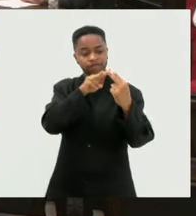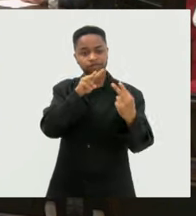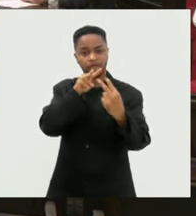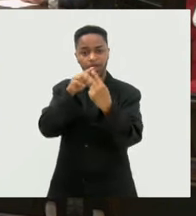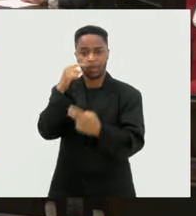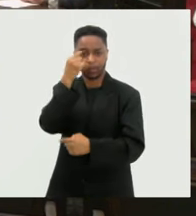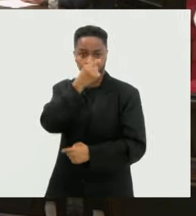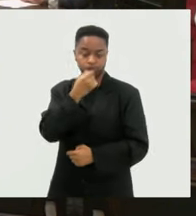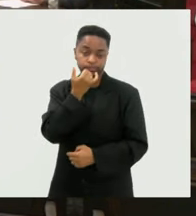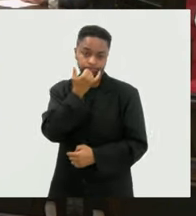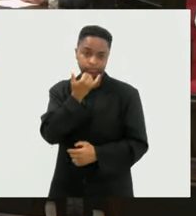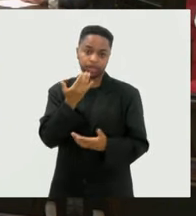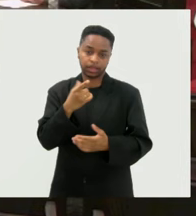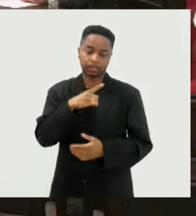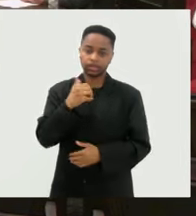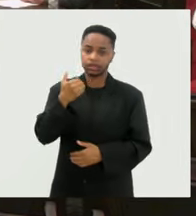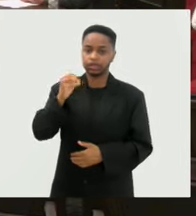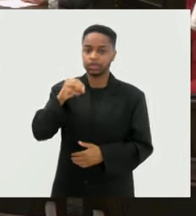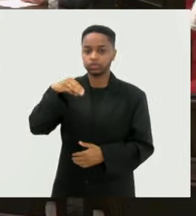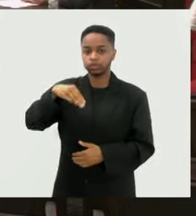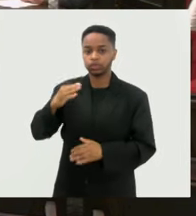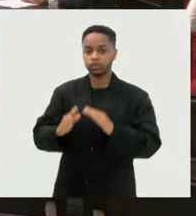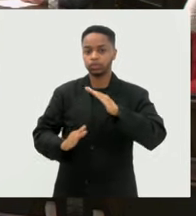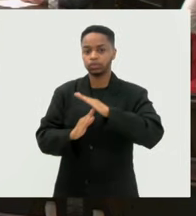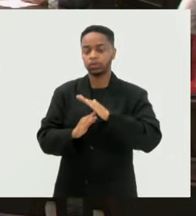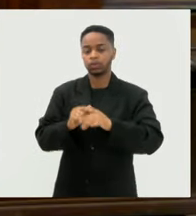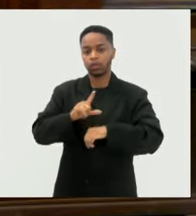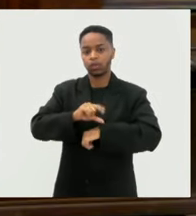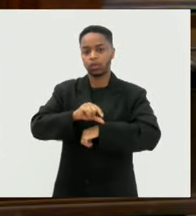Vossa Excelência dispõe de 10 minutos no tempo regimental.